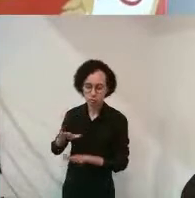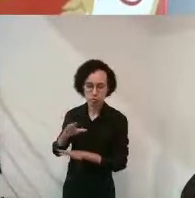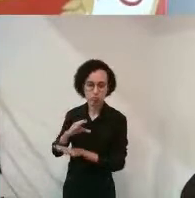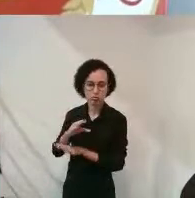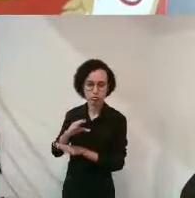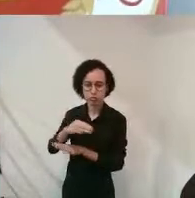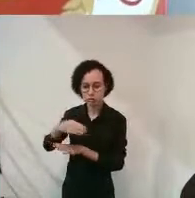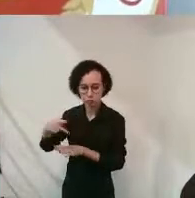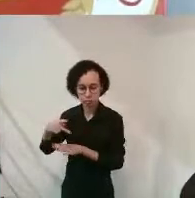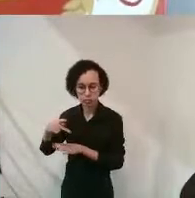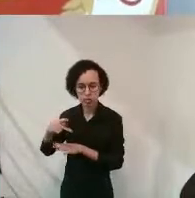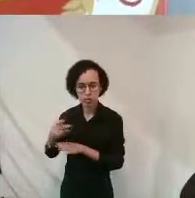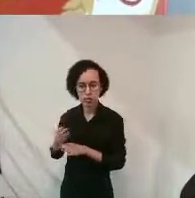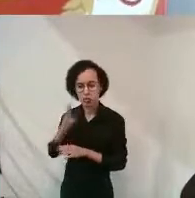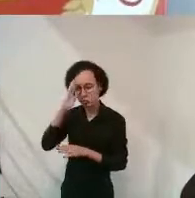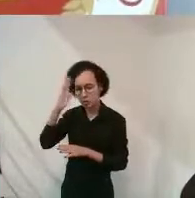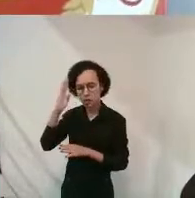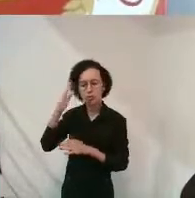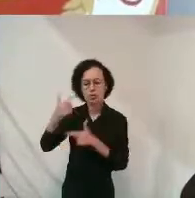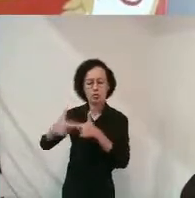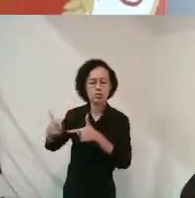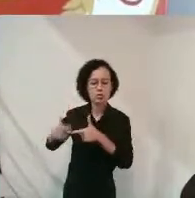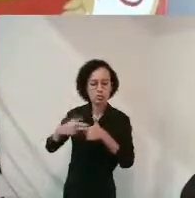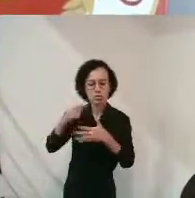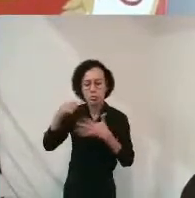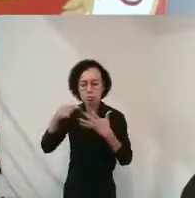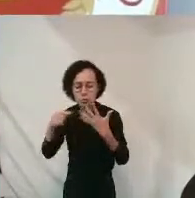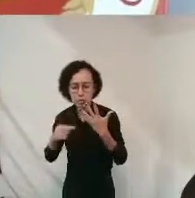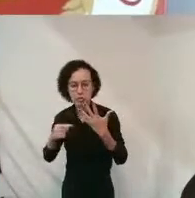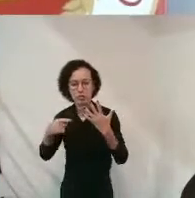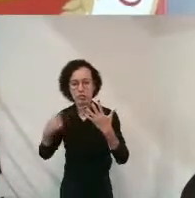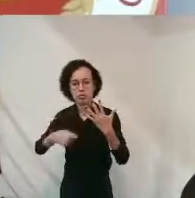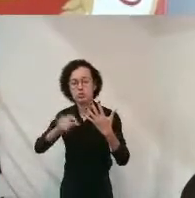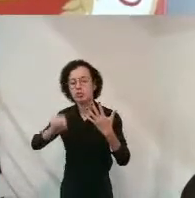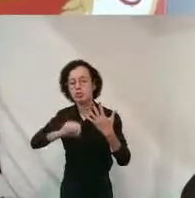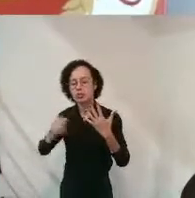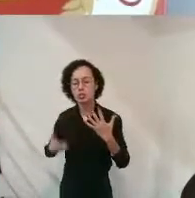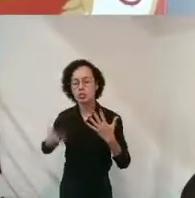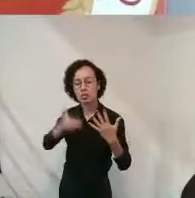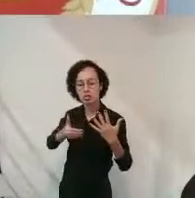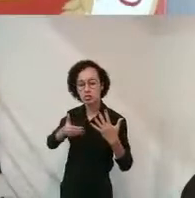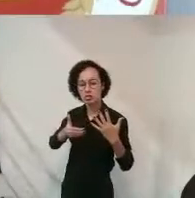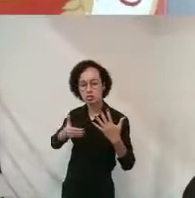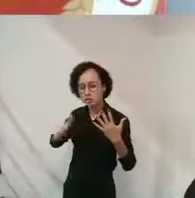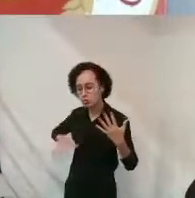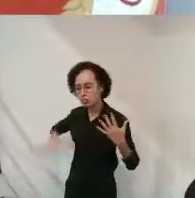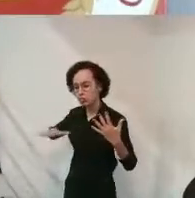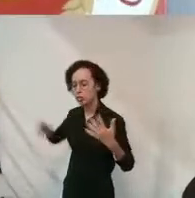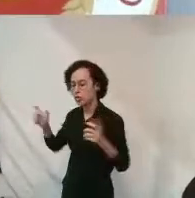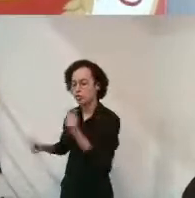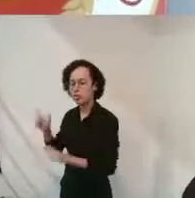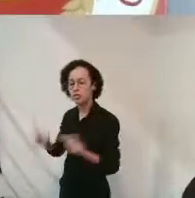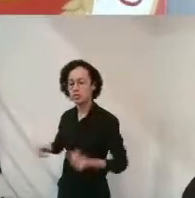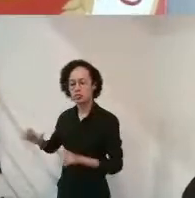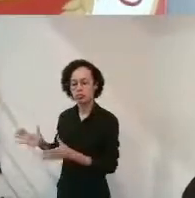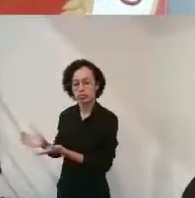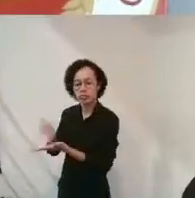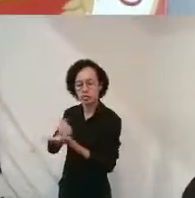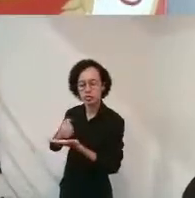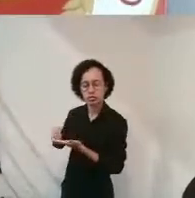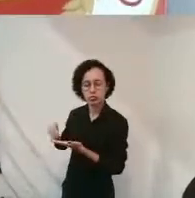os principais problemas. Antes de levantar os principais problemas, ele tem que levantar o universo de catadores, e aí ele tem que ter